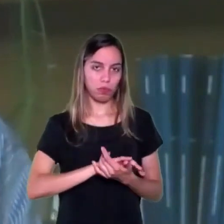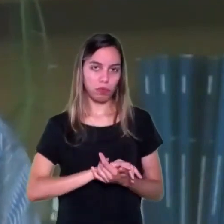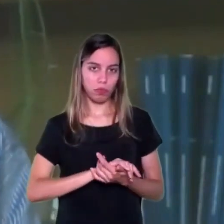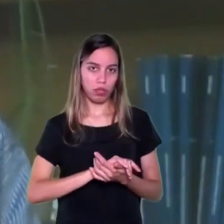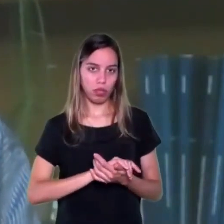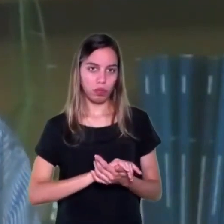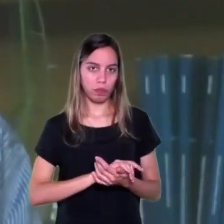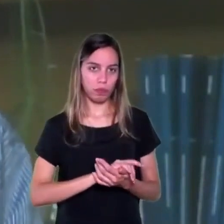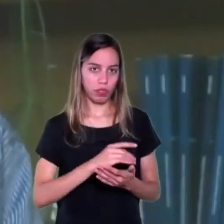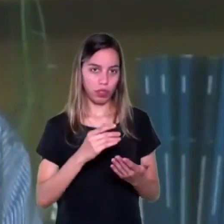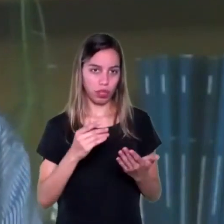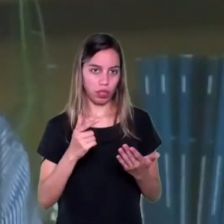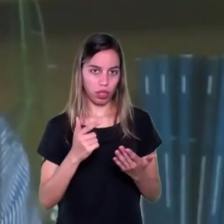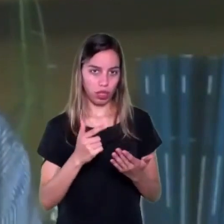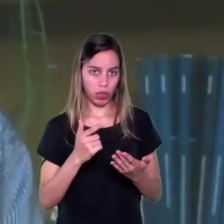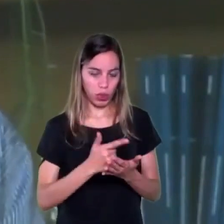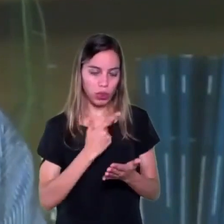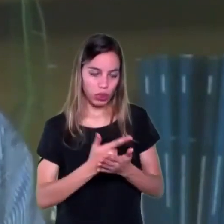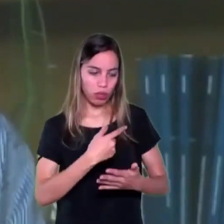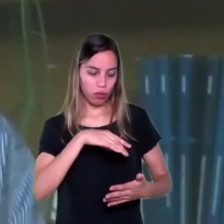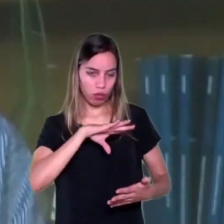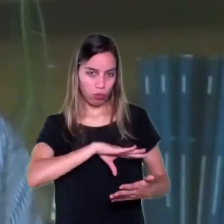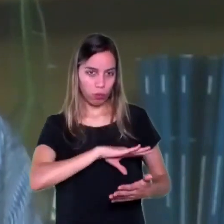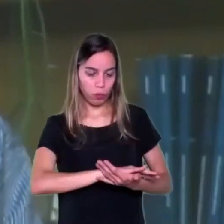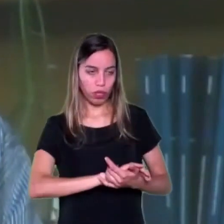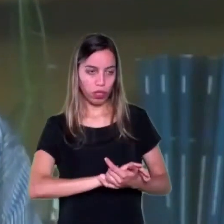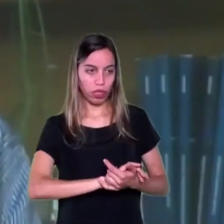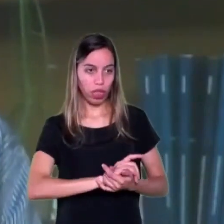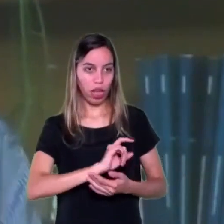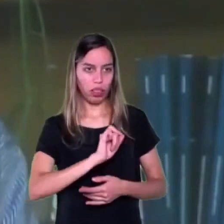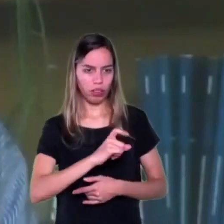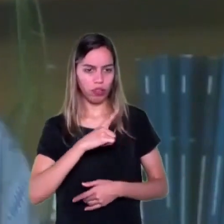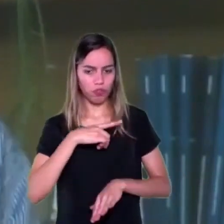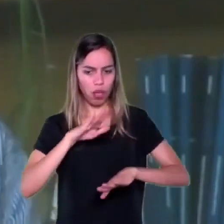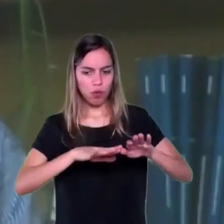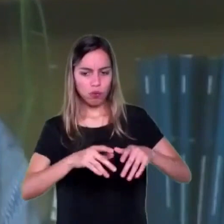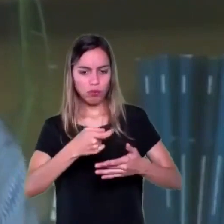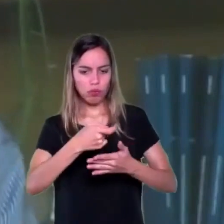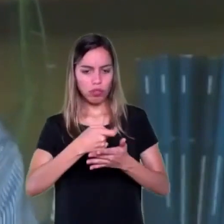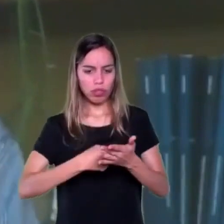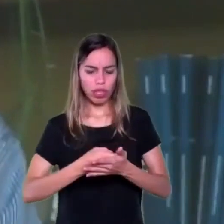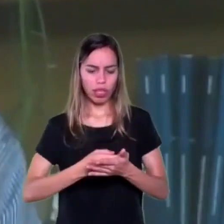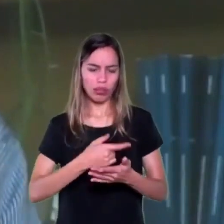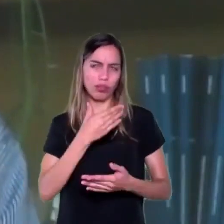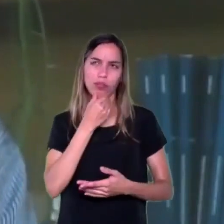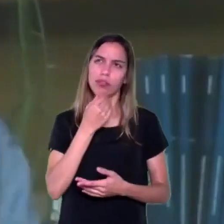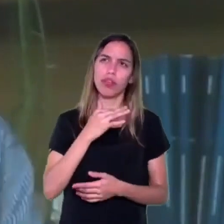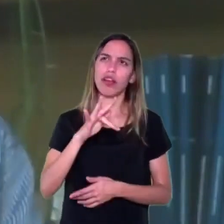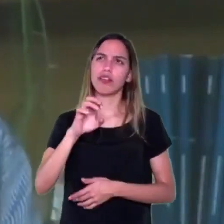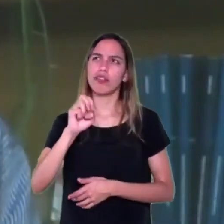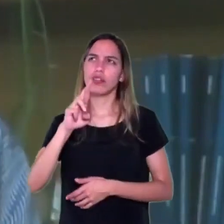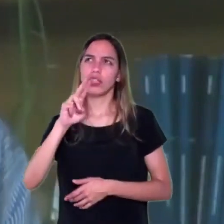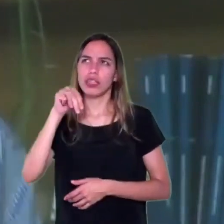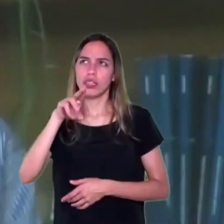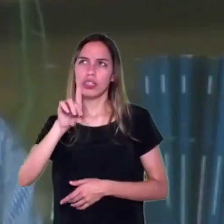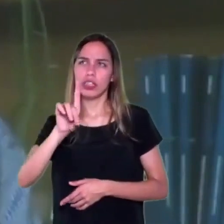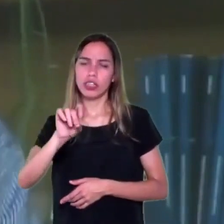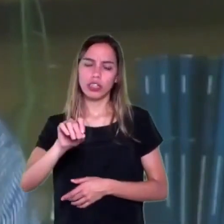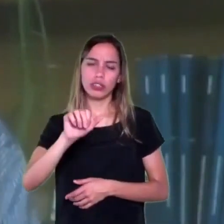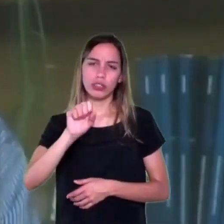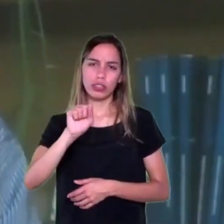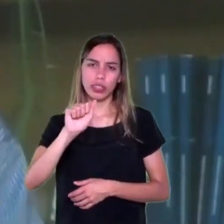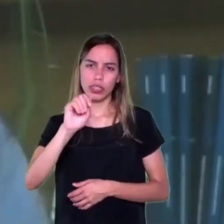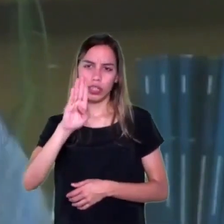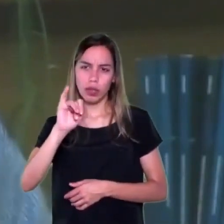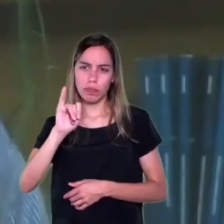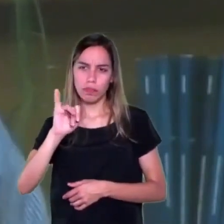chamava português, tinham alguns textos curtos de Fernando Sabino, de Paulo Mendes Campos, Rubem